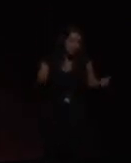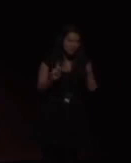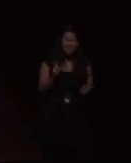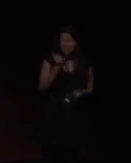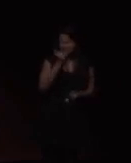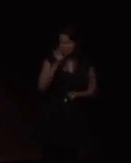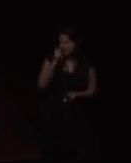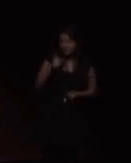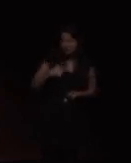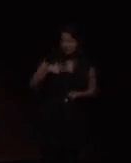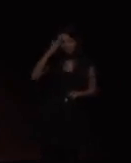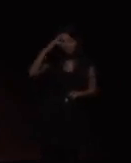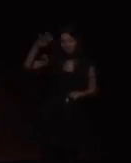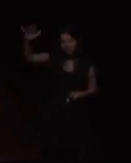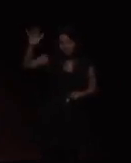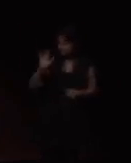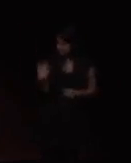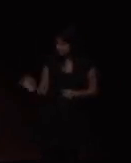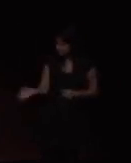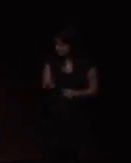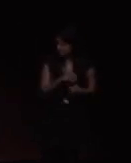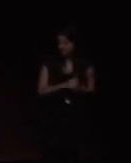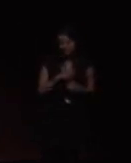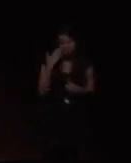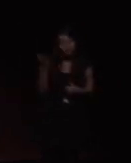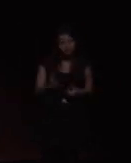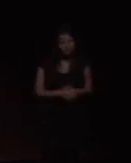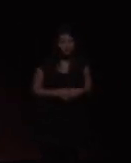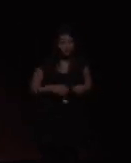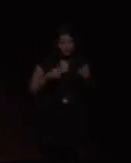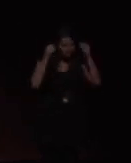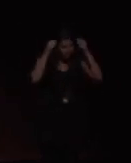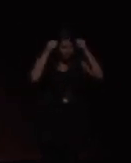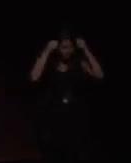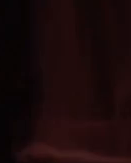aqui? Tá tudo certo aí? Ok, obrigada.